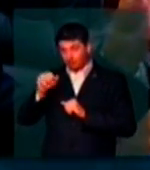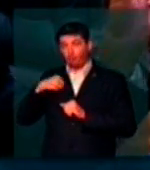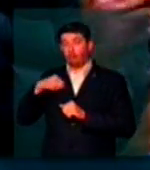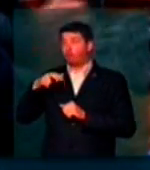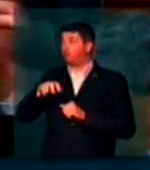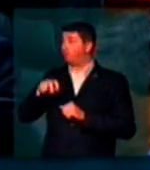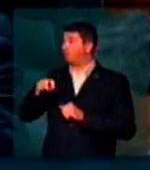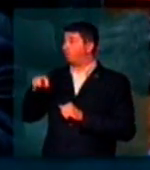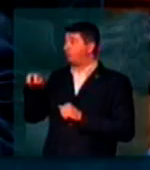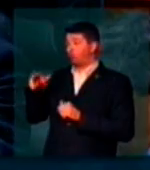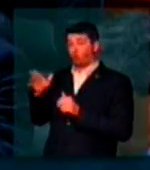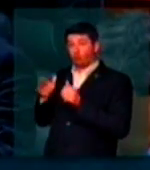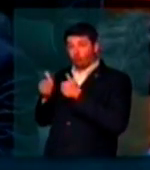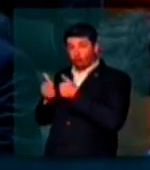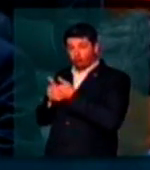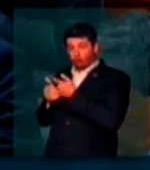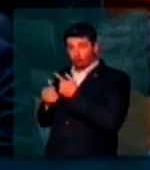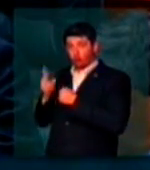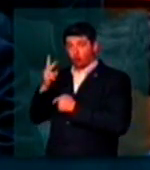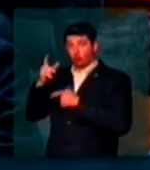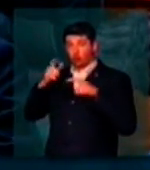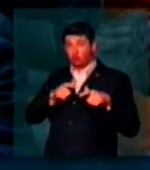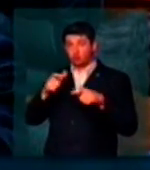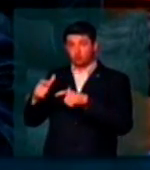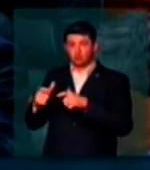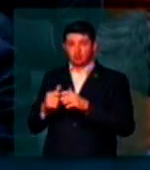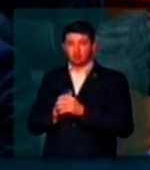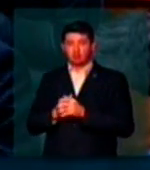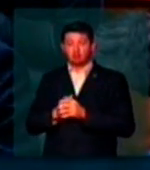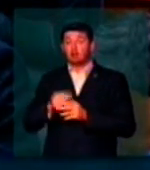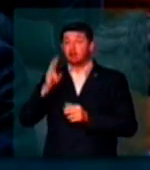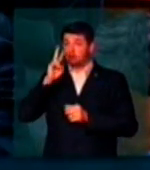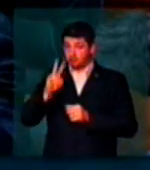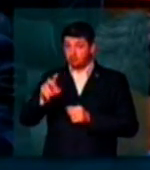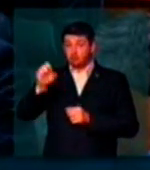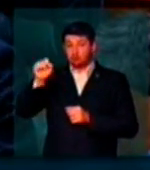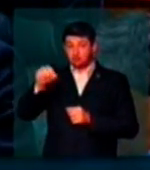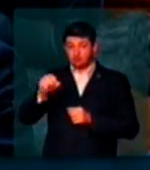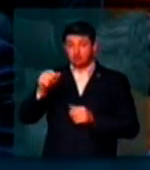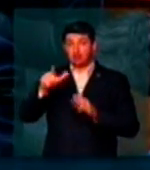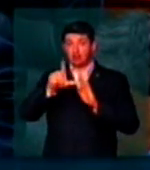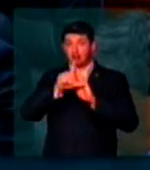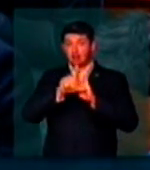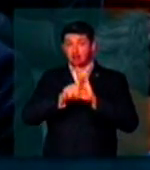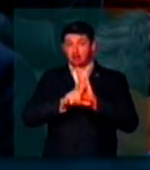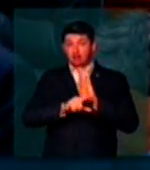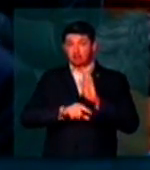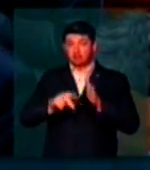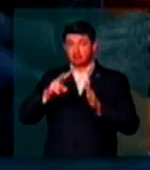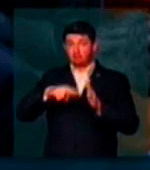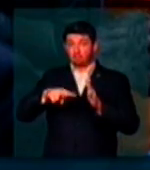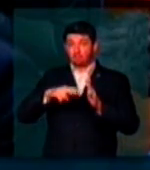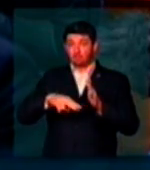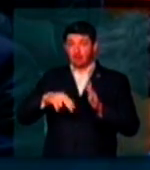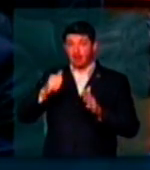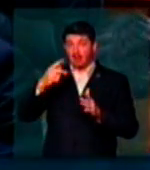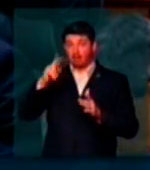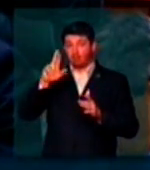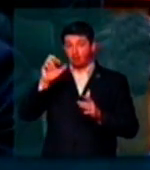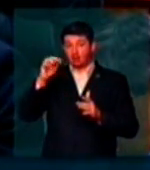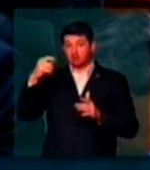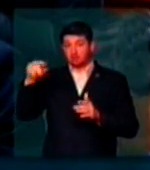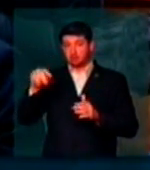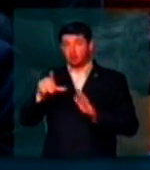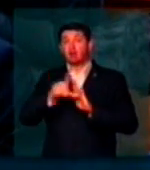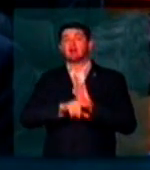fundo. Em dois lugares, nós vimos listas de apuração. E como é que